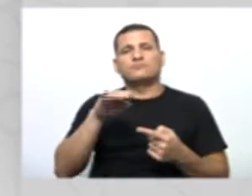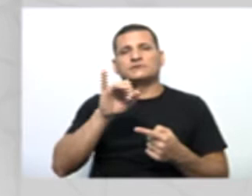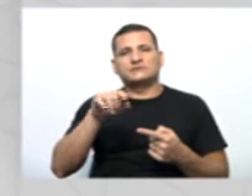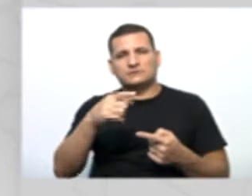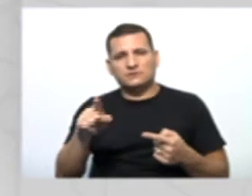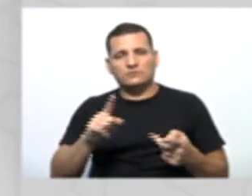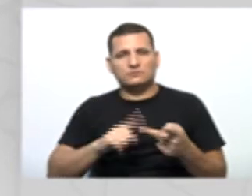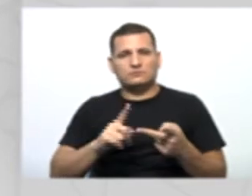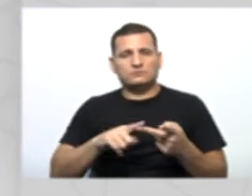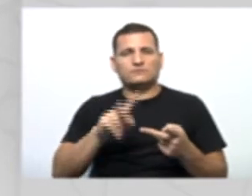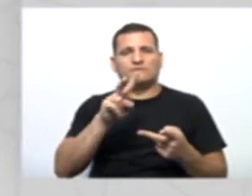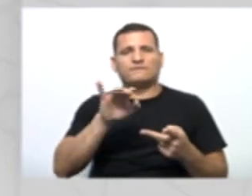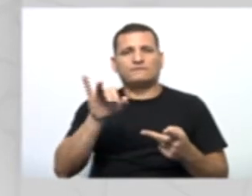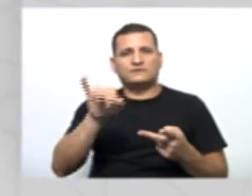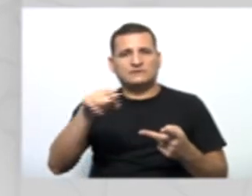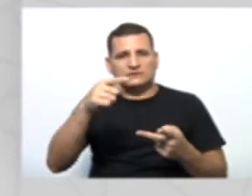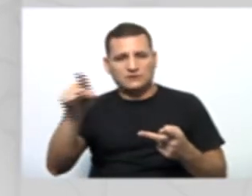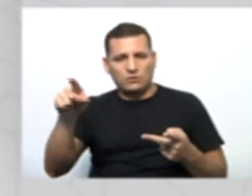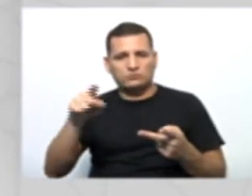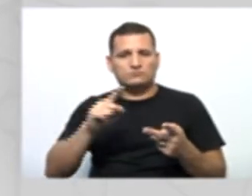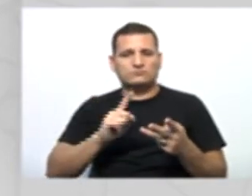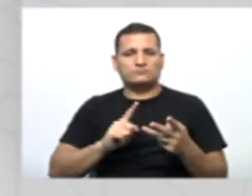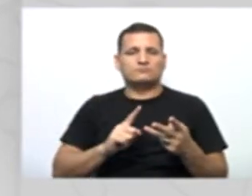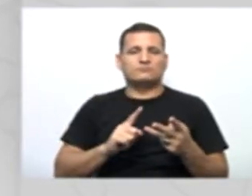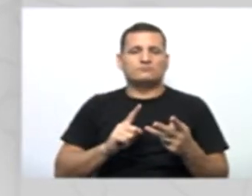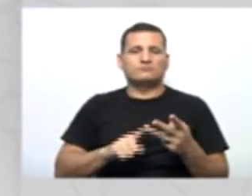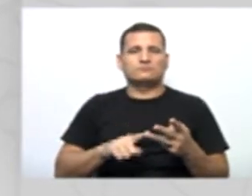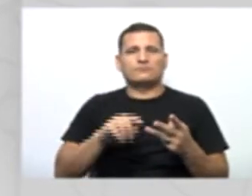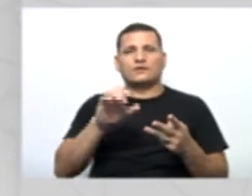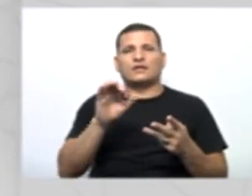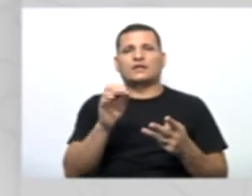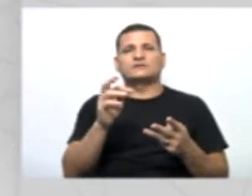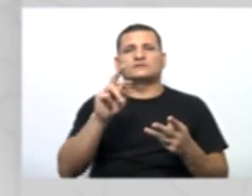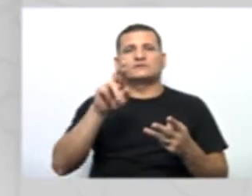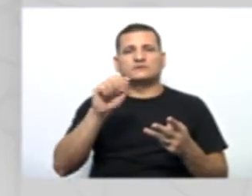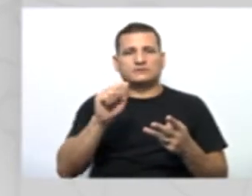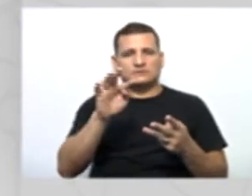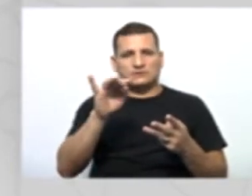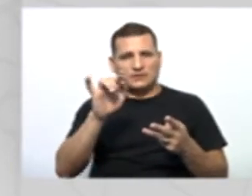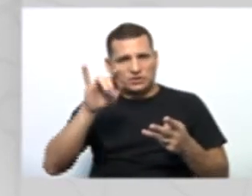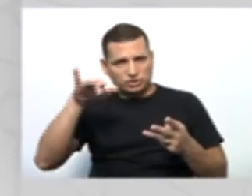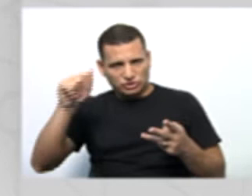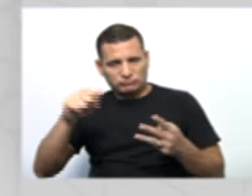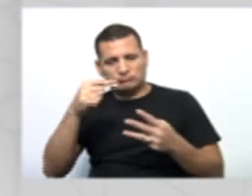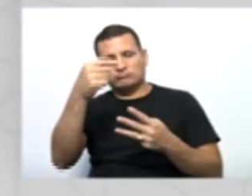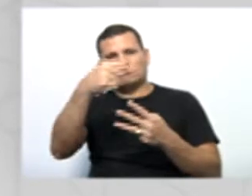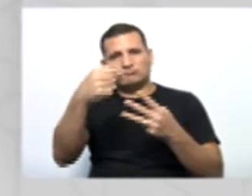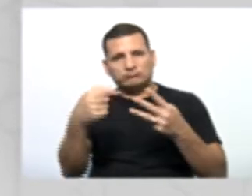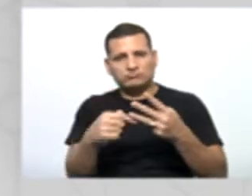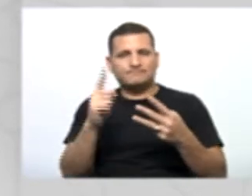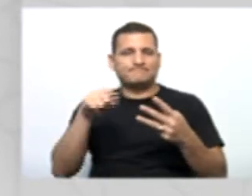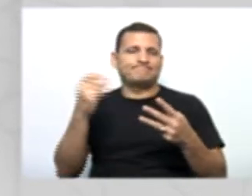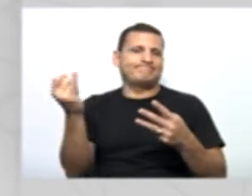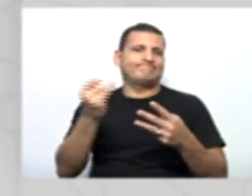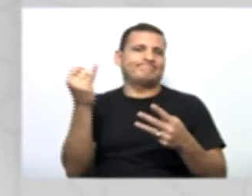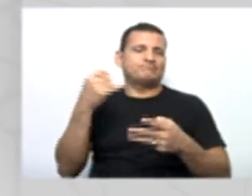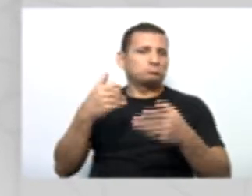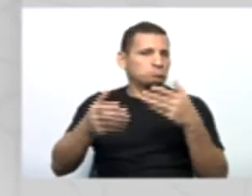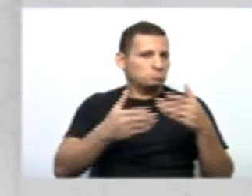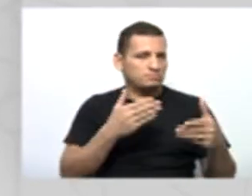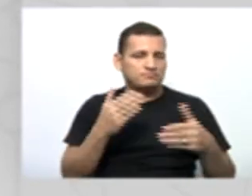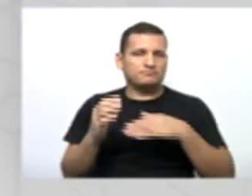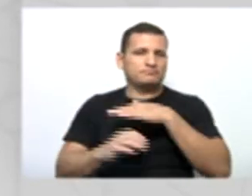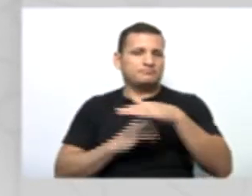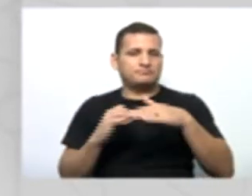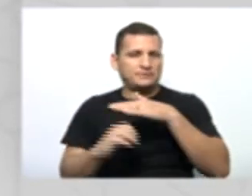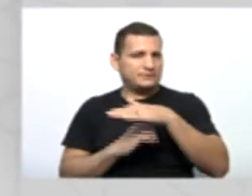visão, que são três componentes que são fundamentais para qualquer empresa, seja ela do primeiro setor, seja ela do segundo